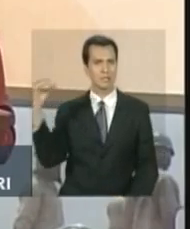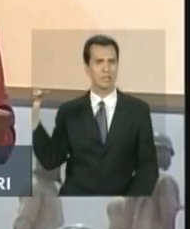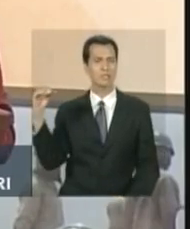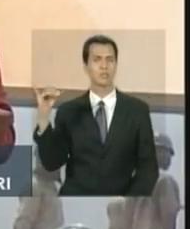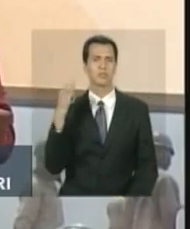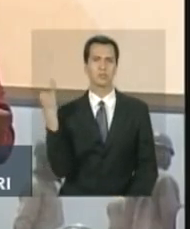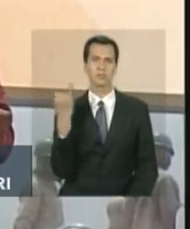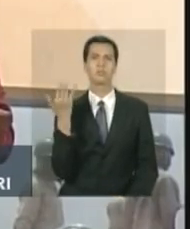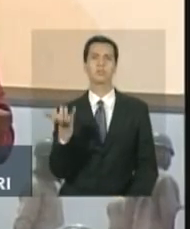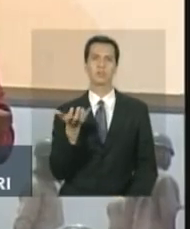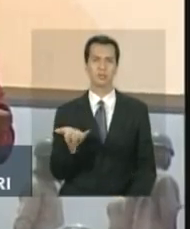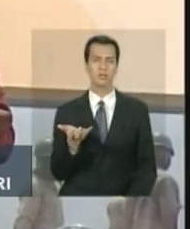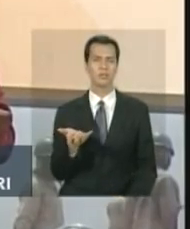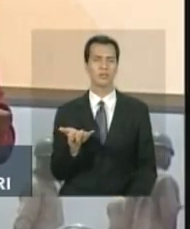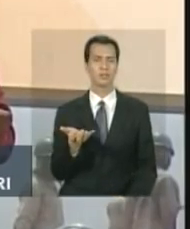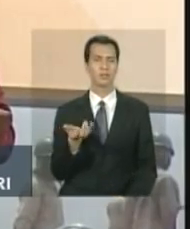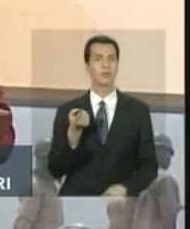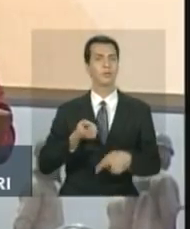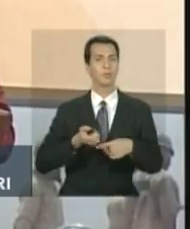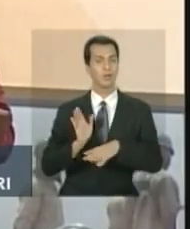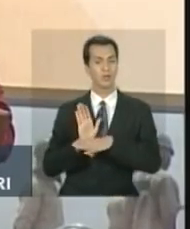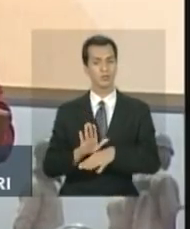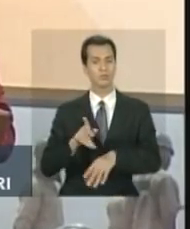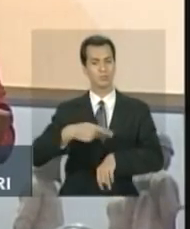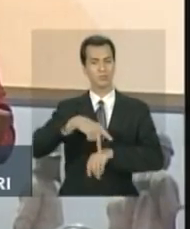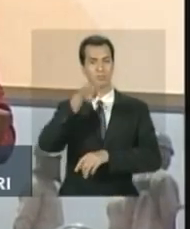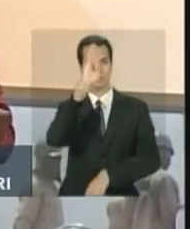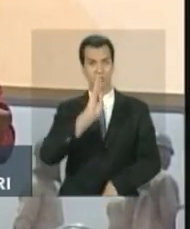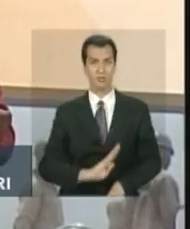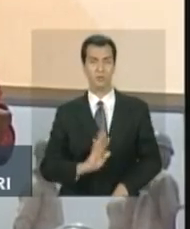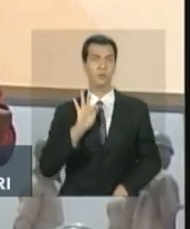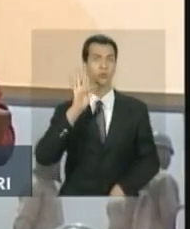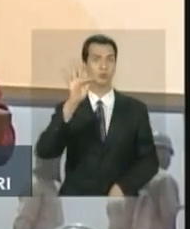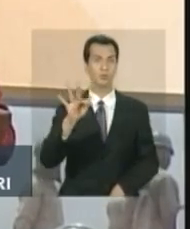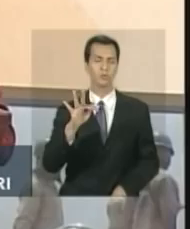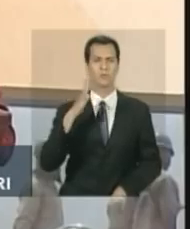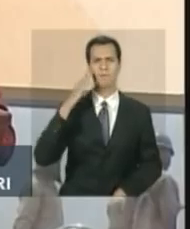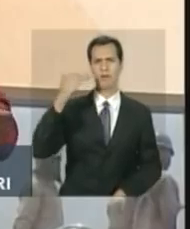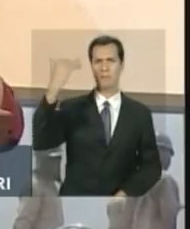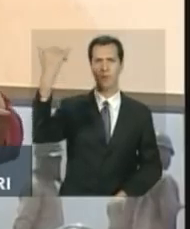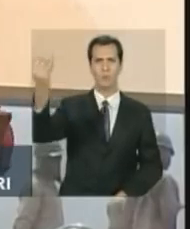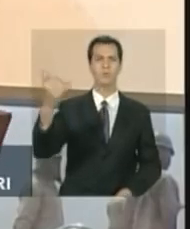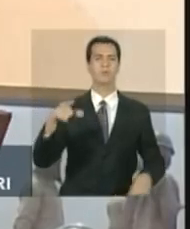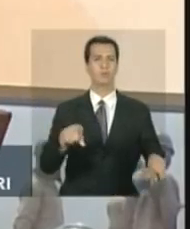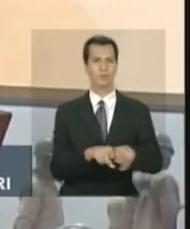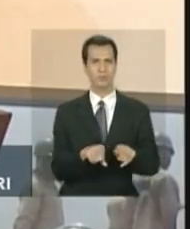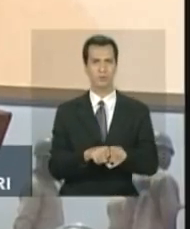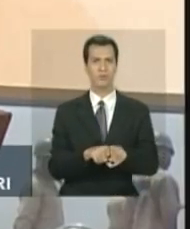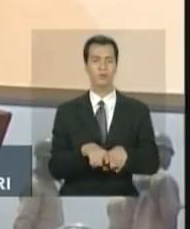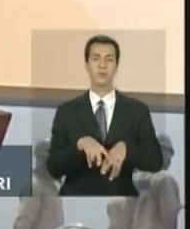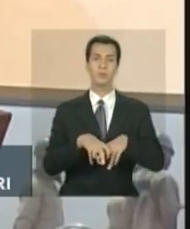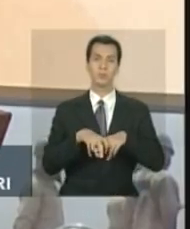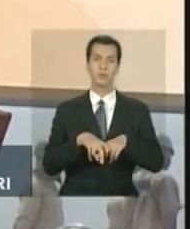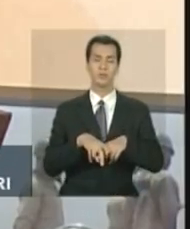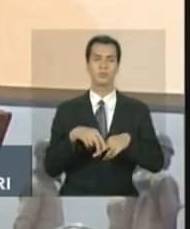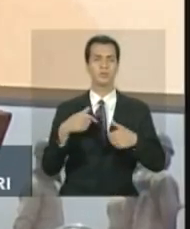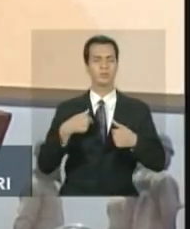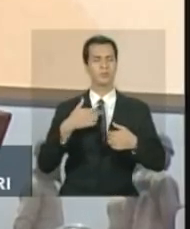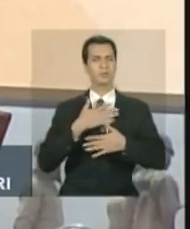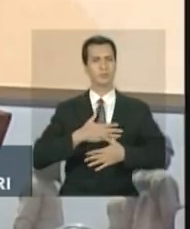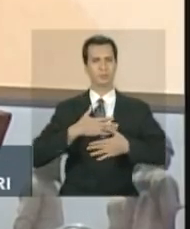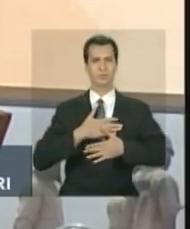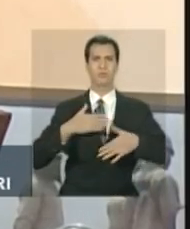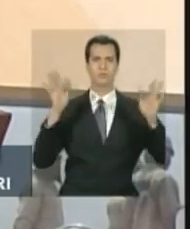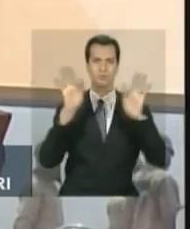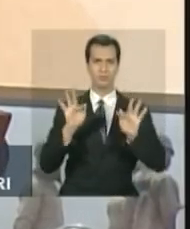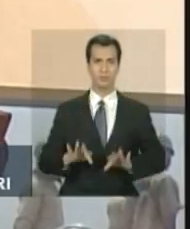cientistas para que esse país seja também o país do conhecimento. Por isso, eu fico muito feliz